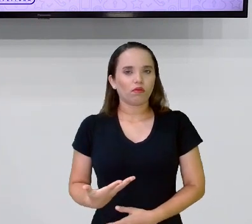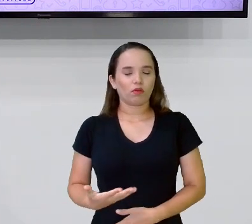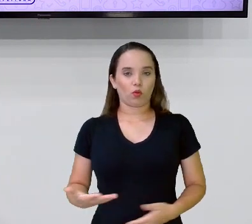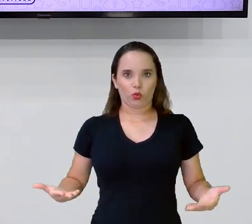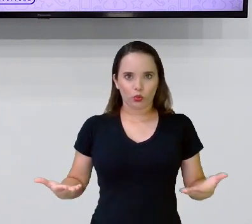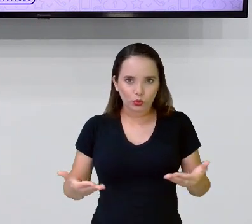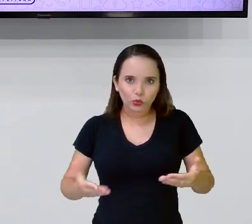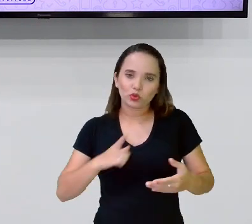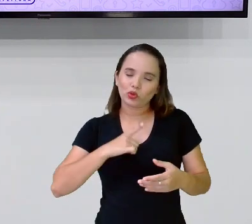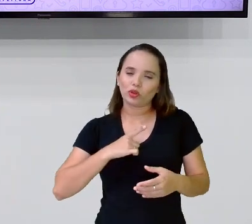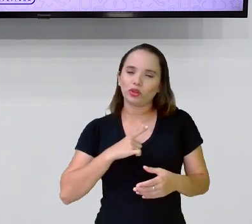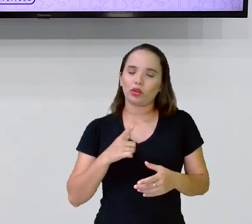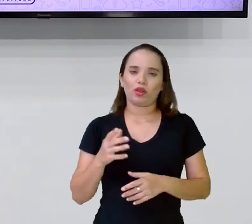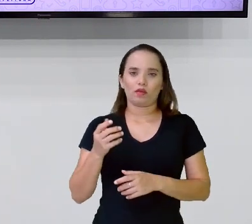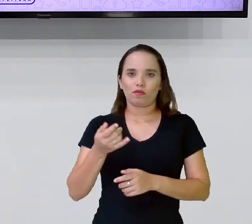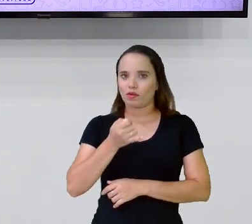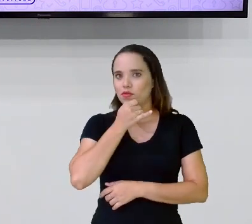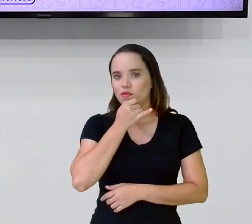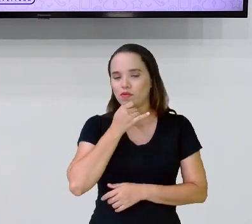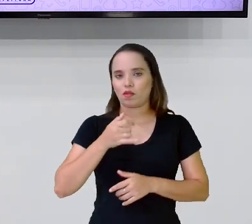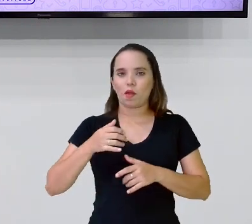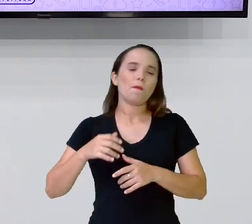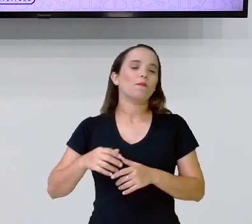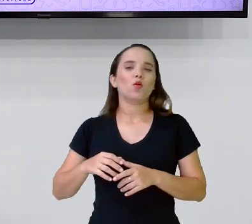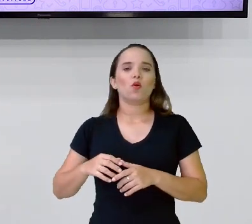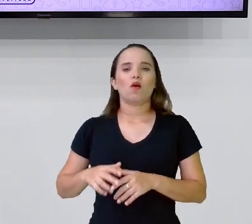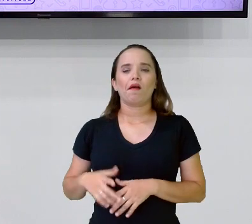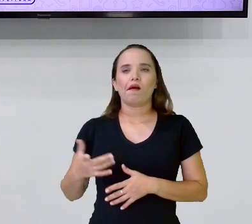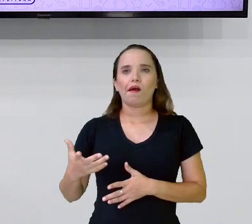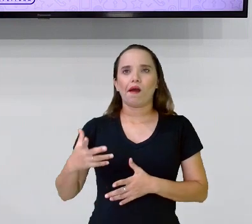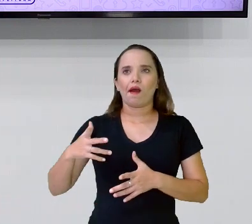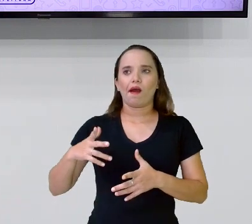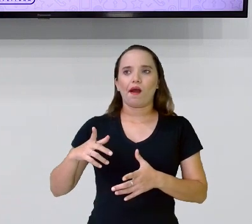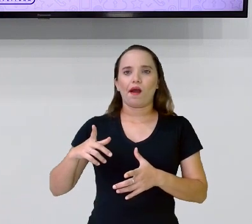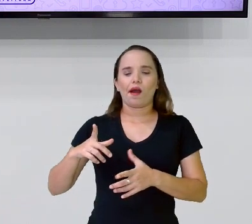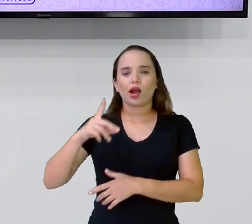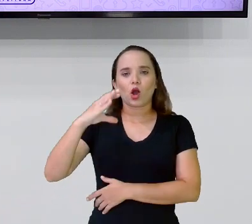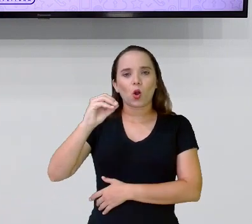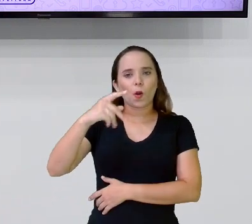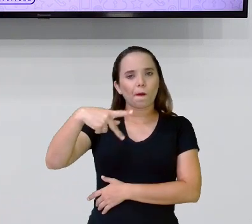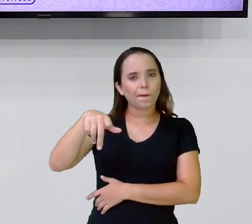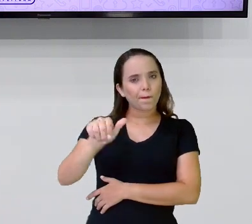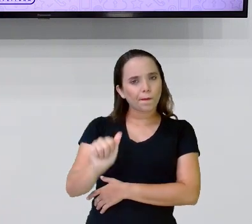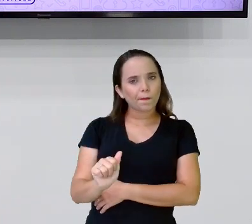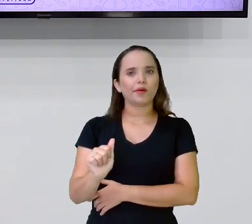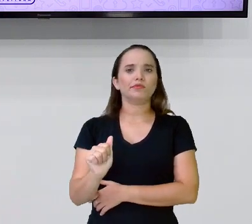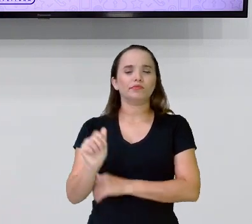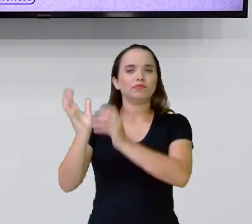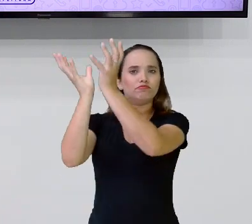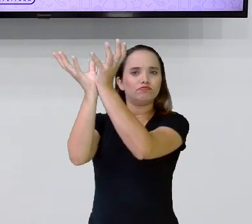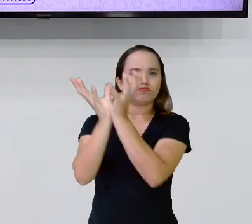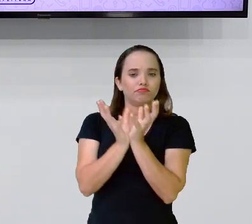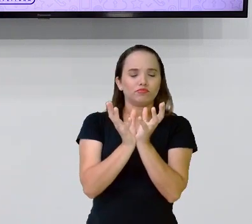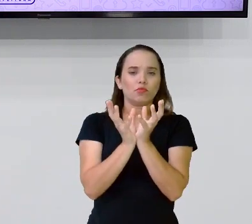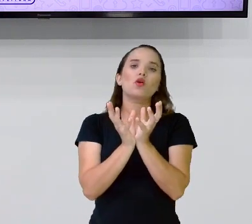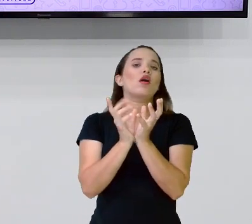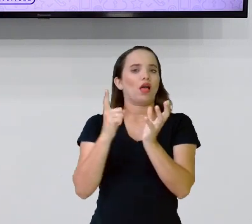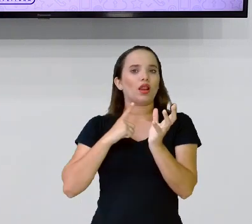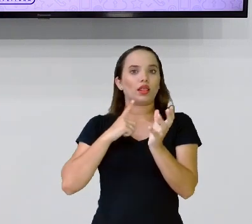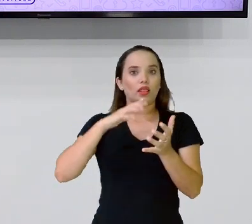a Copa no Catar. E a Copa no Catar, ela tem estádios com ar-condicionado, porque o Catar é no meio do